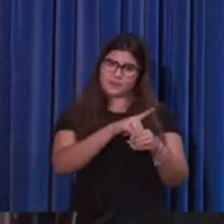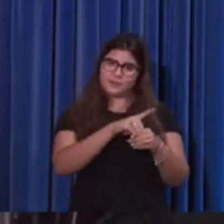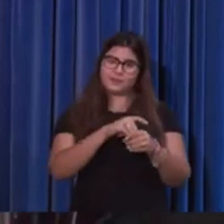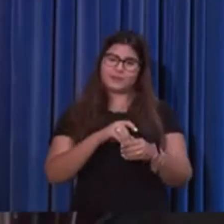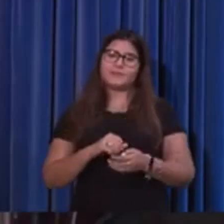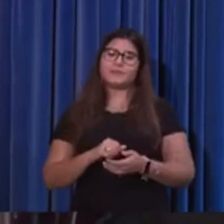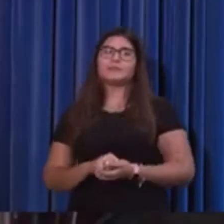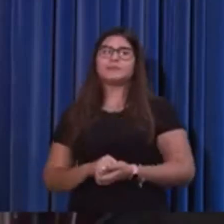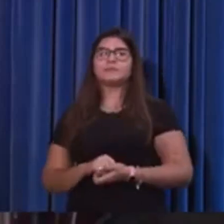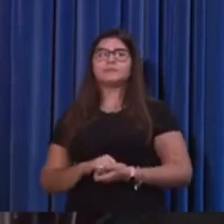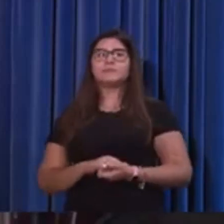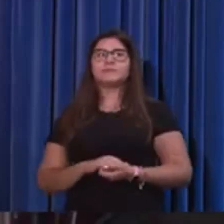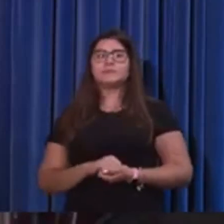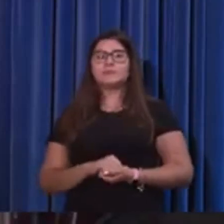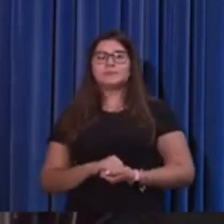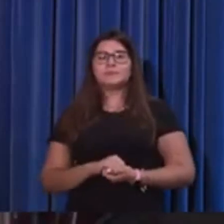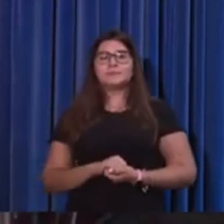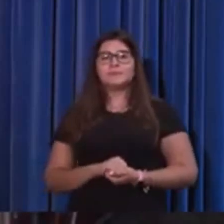e das ofertas.